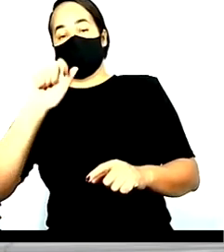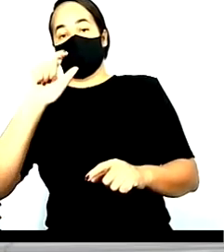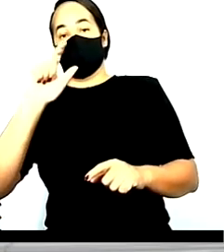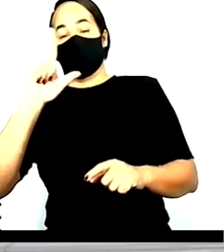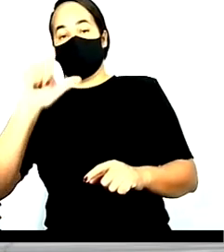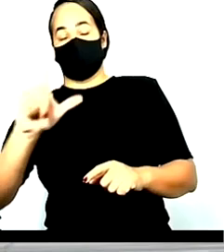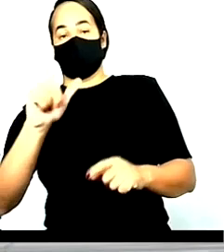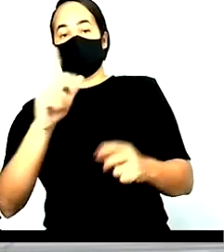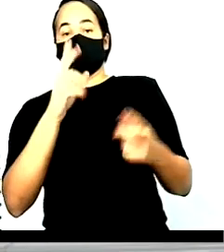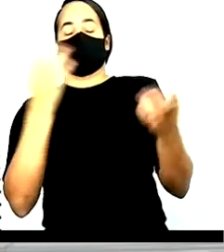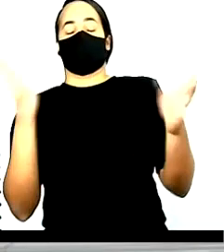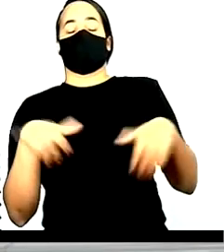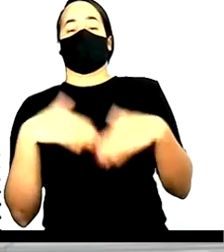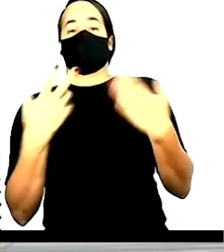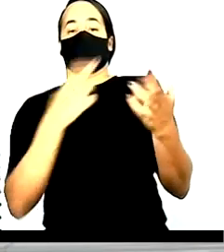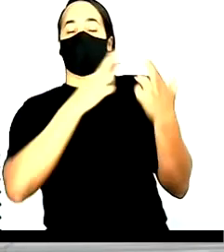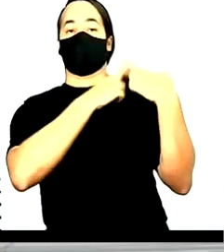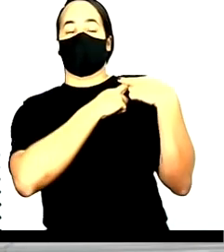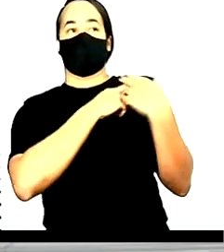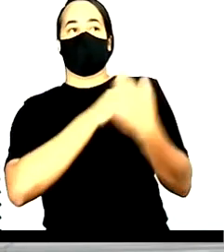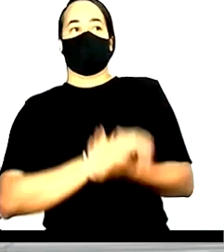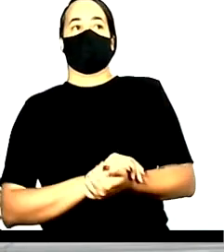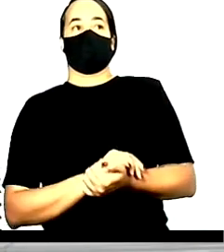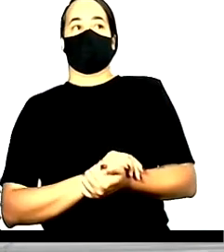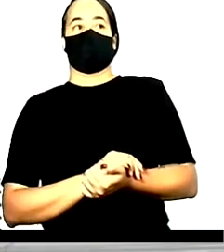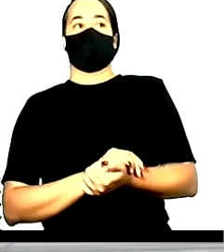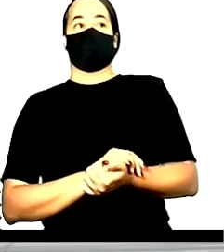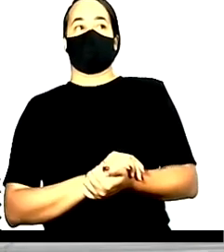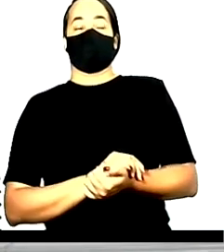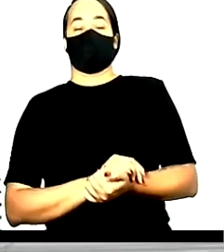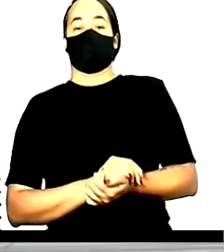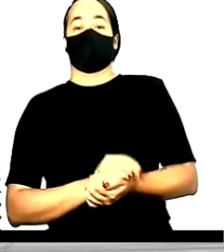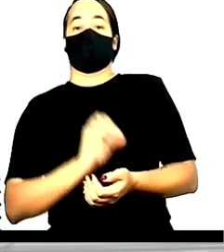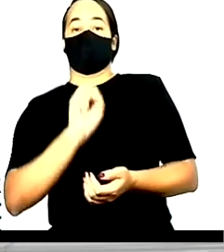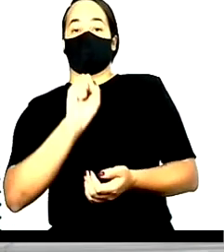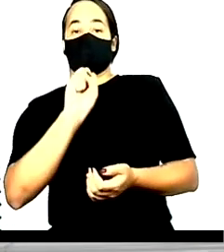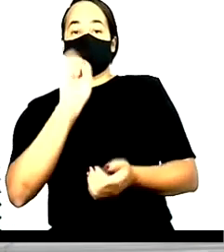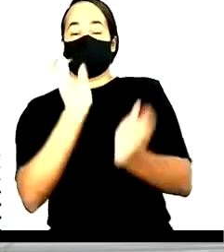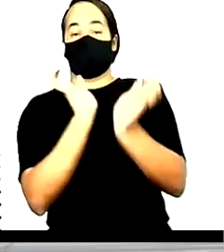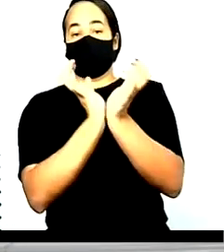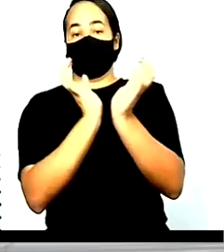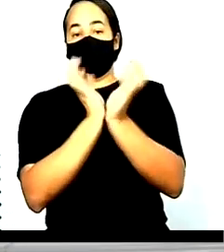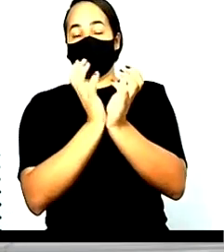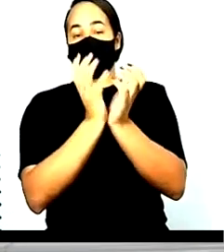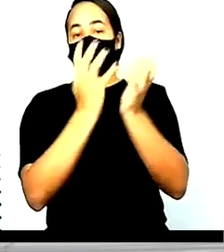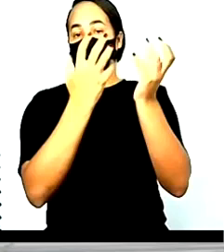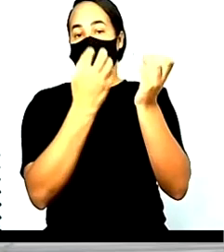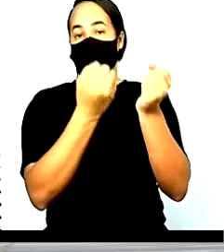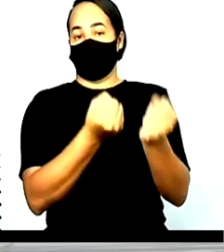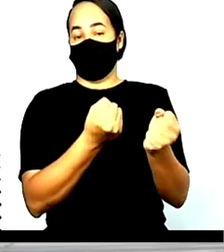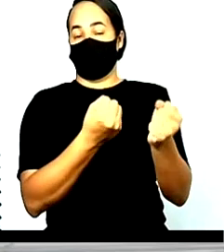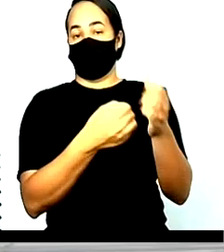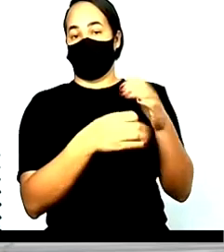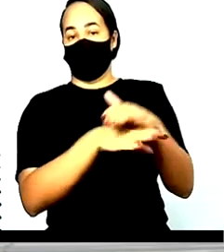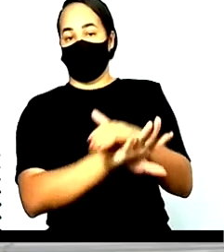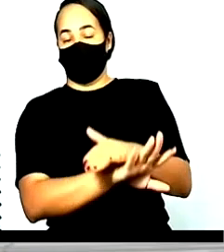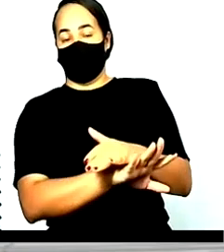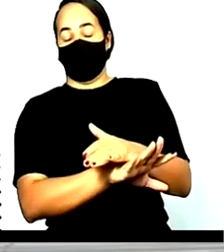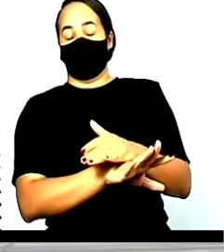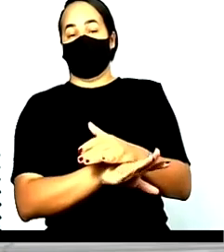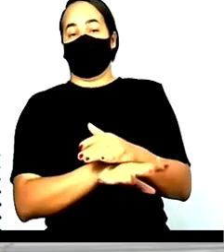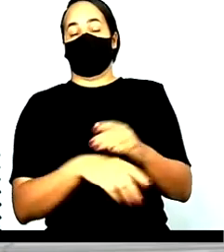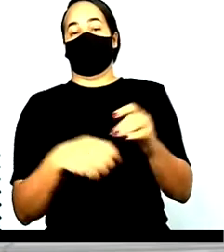o quê? O líquido seminal. Se aquele órgão anterior ele tem que receber, tem que ter algum para produzir. Então, o que é esse